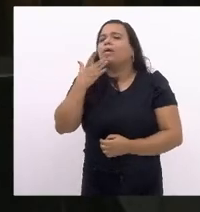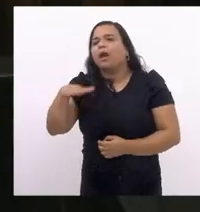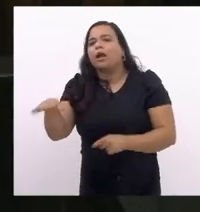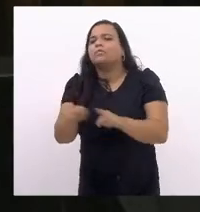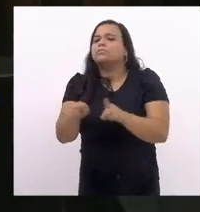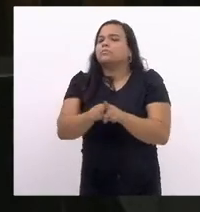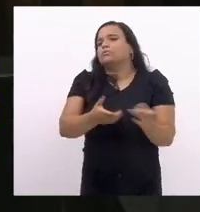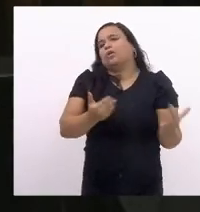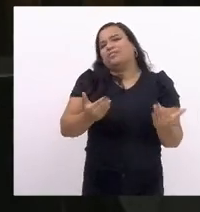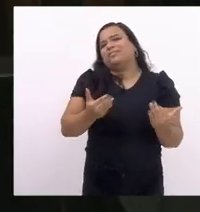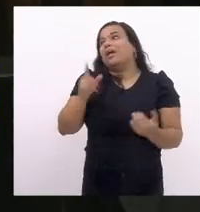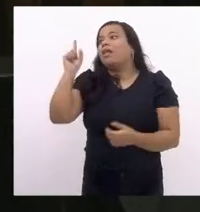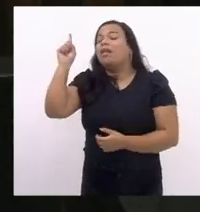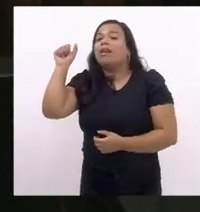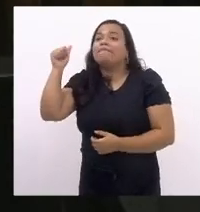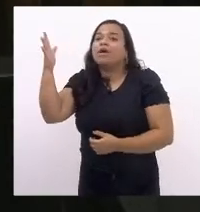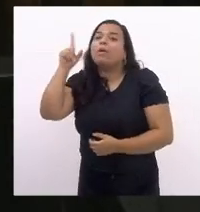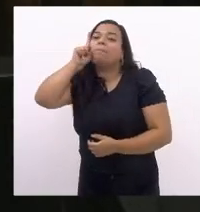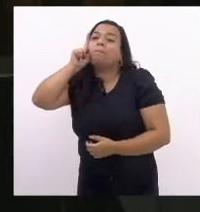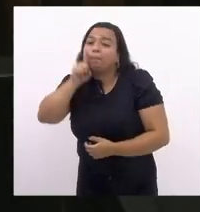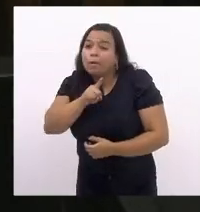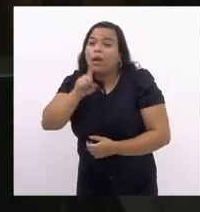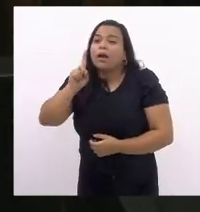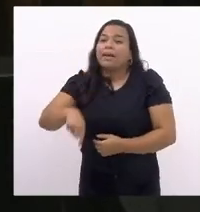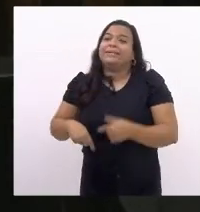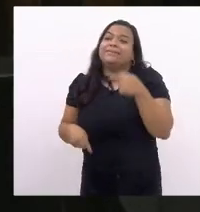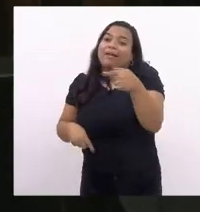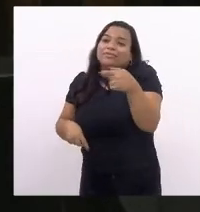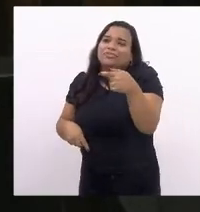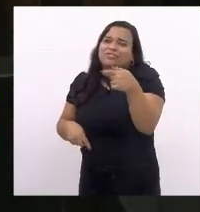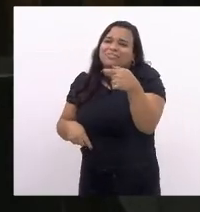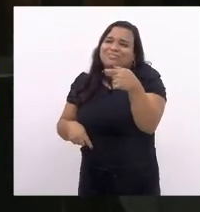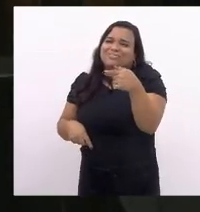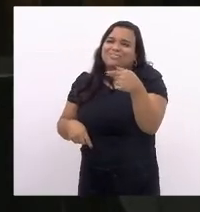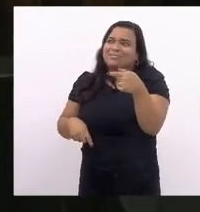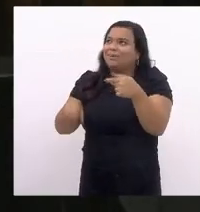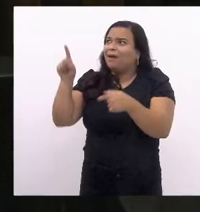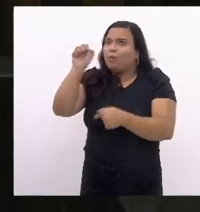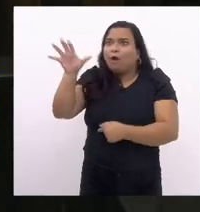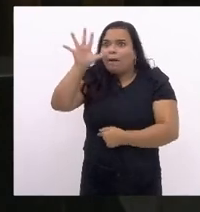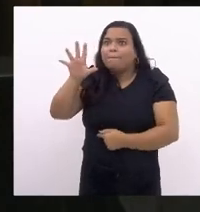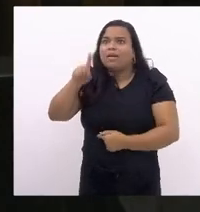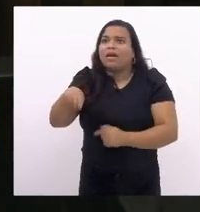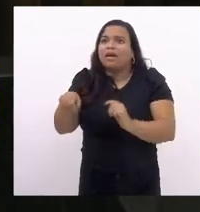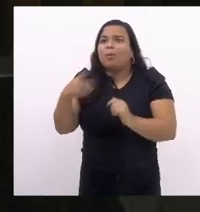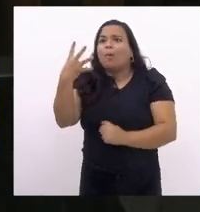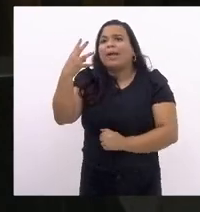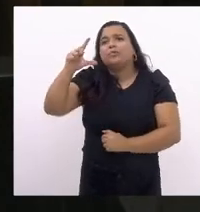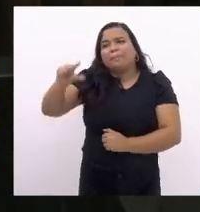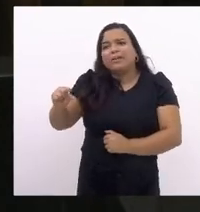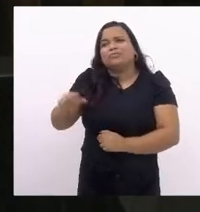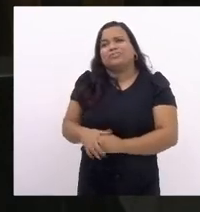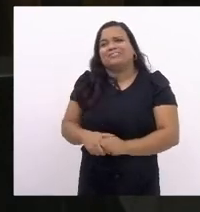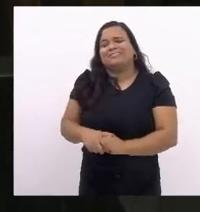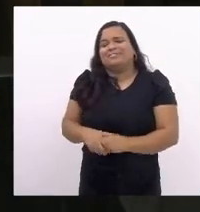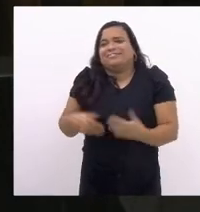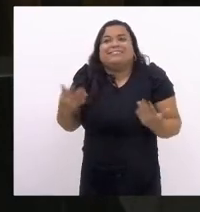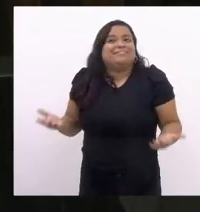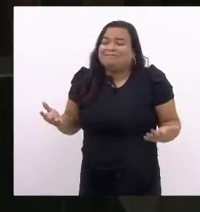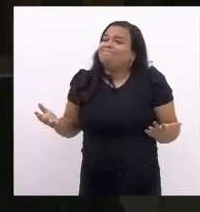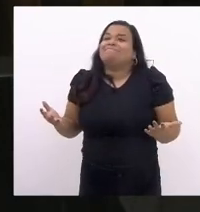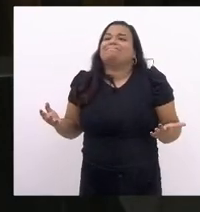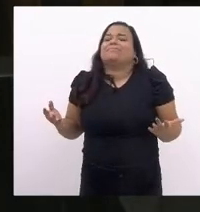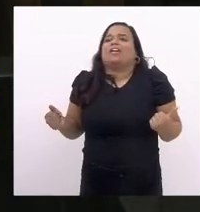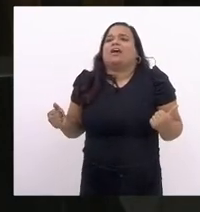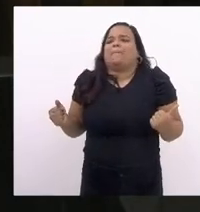Estados Unidos, é 7. Na Europa, é menos de 4. O que a gente pode fazer para